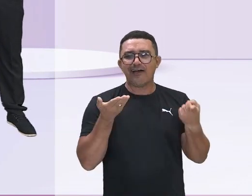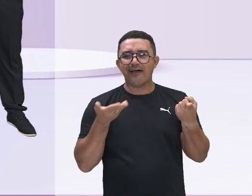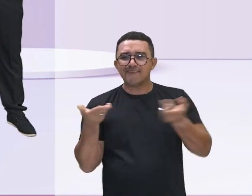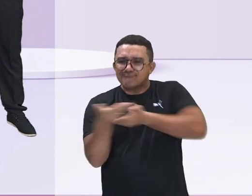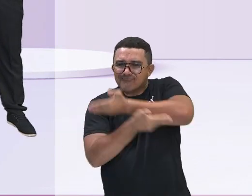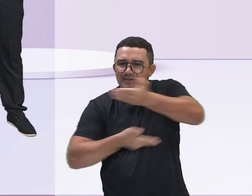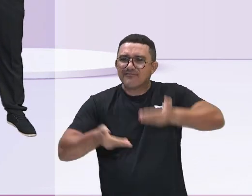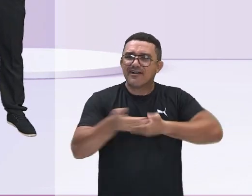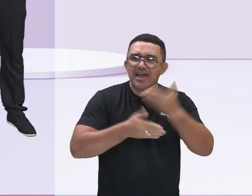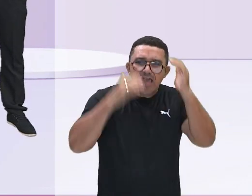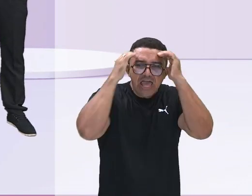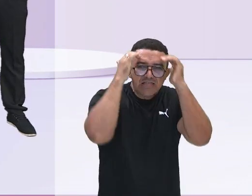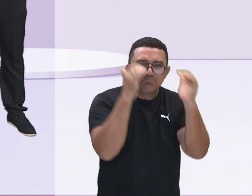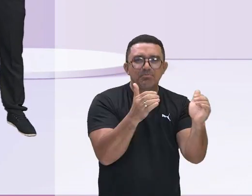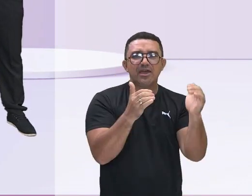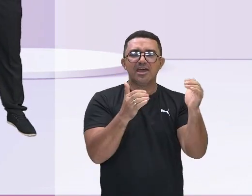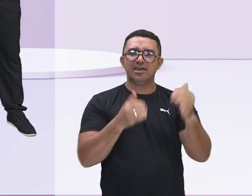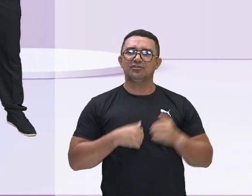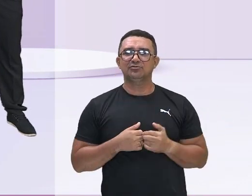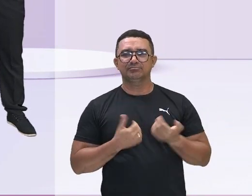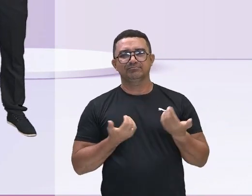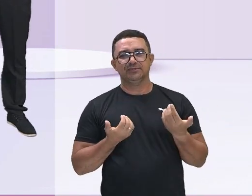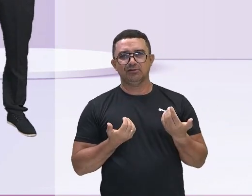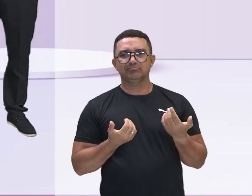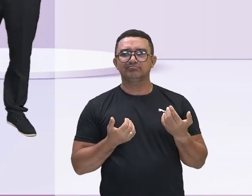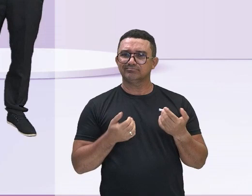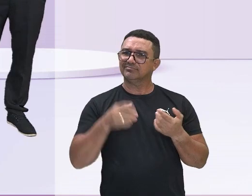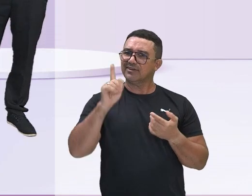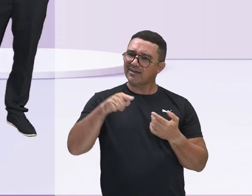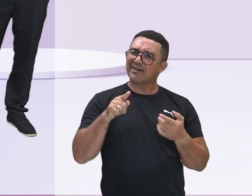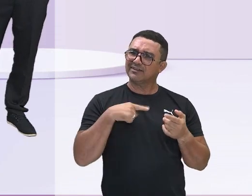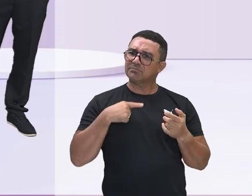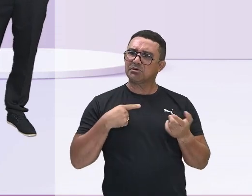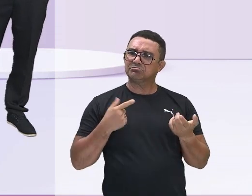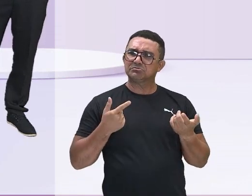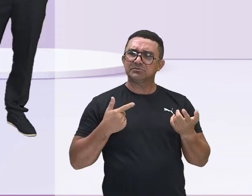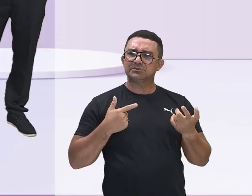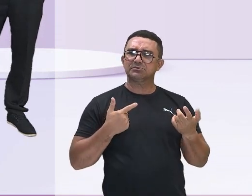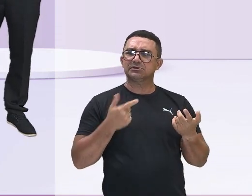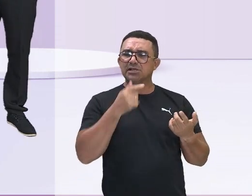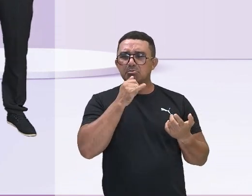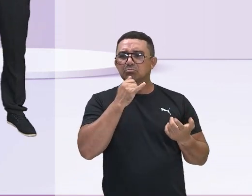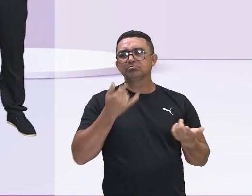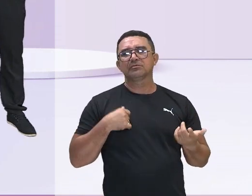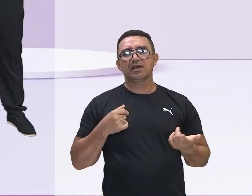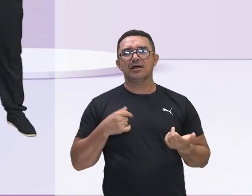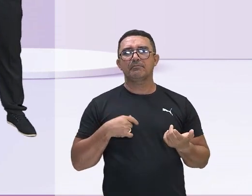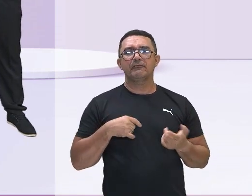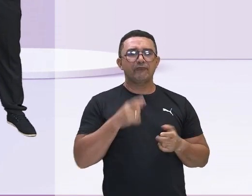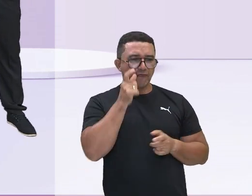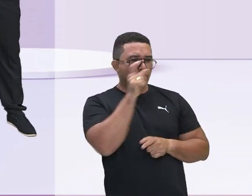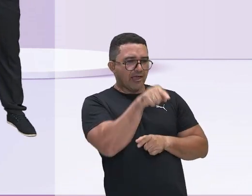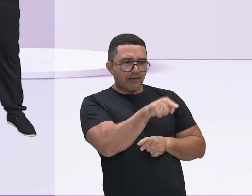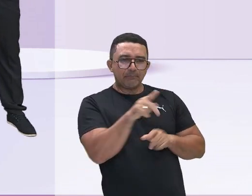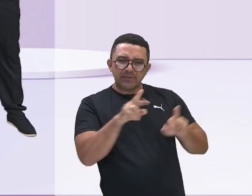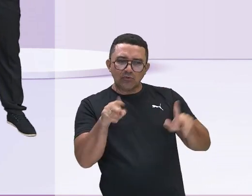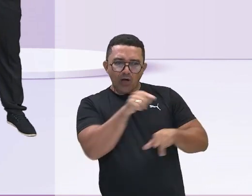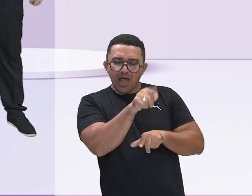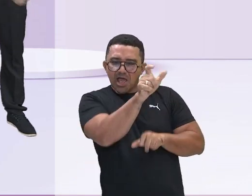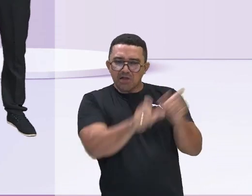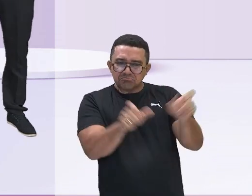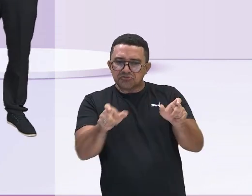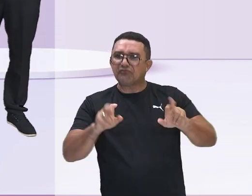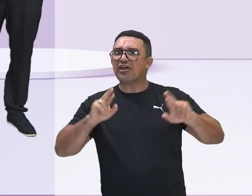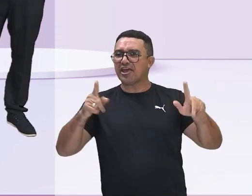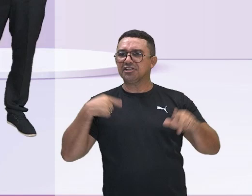este respeito à diversidade, eu vou acolher as pessoas de braços abertos, respeitando as suas